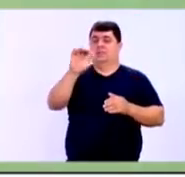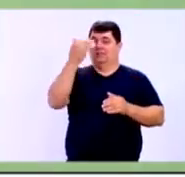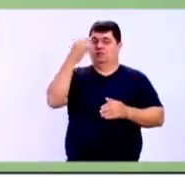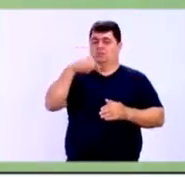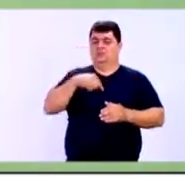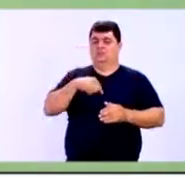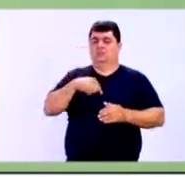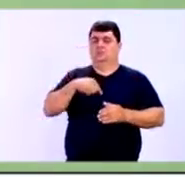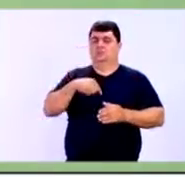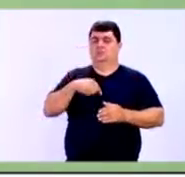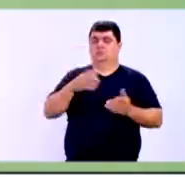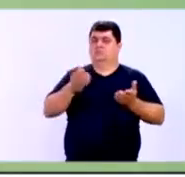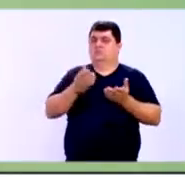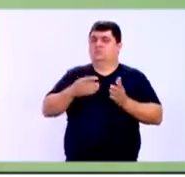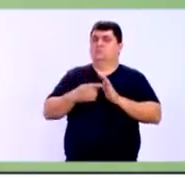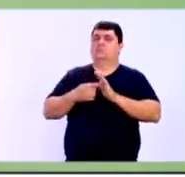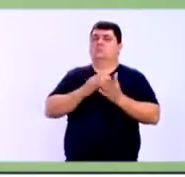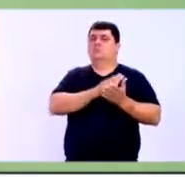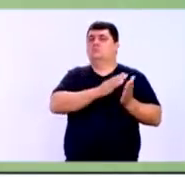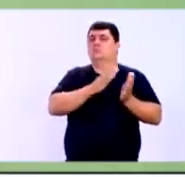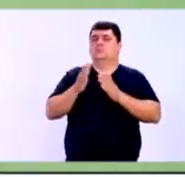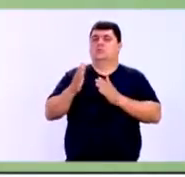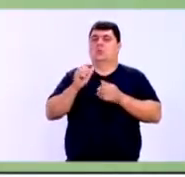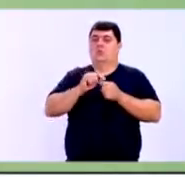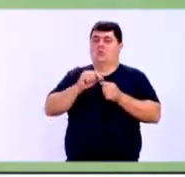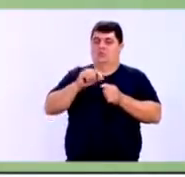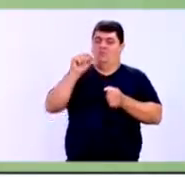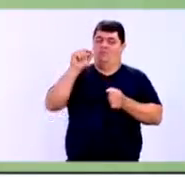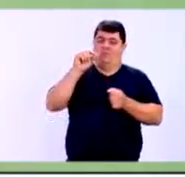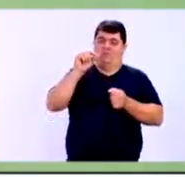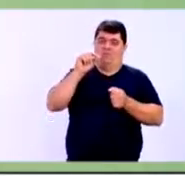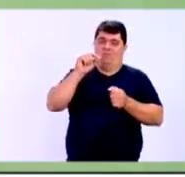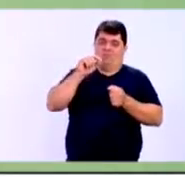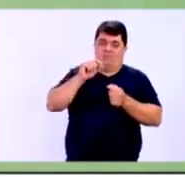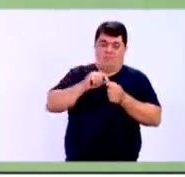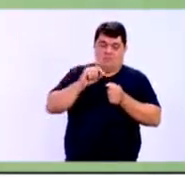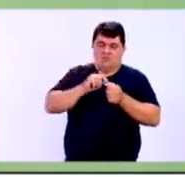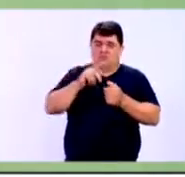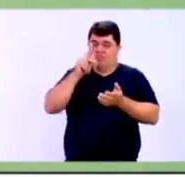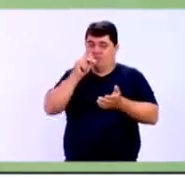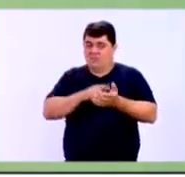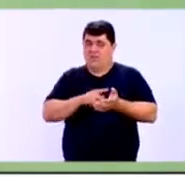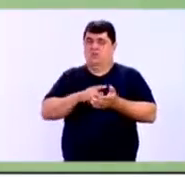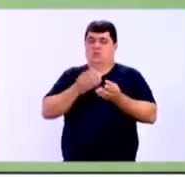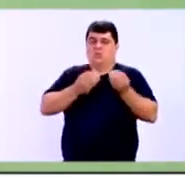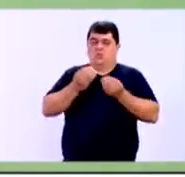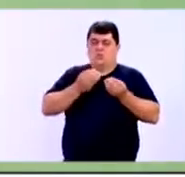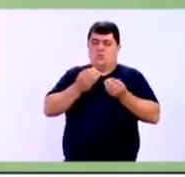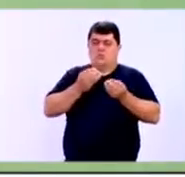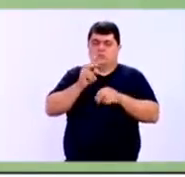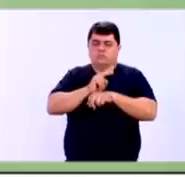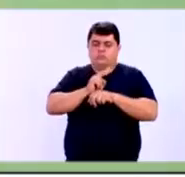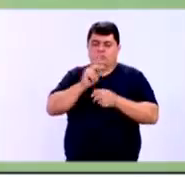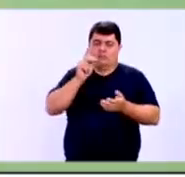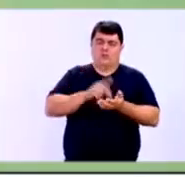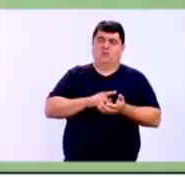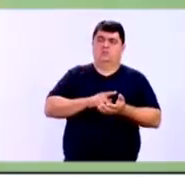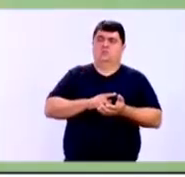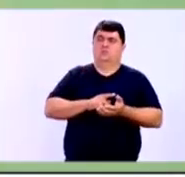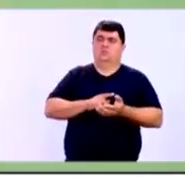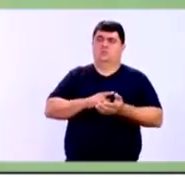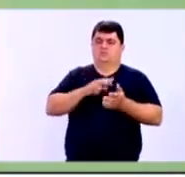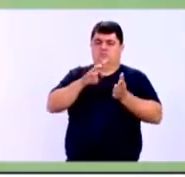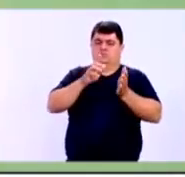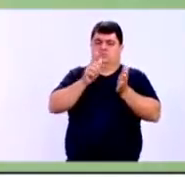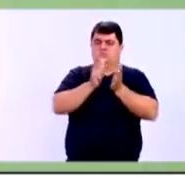aqui. A partir de agora a gente vai fazer isso na prática. Como vamos controlar esses estoques na prática? A